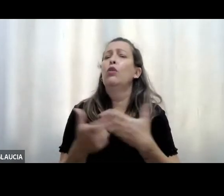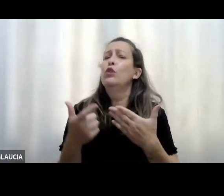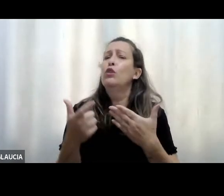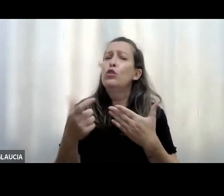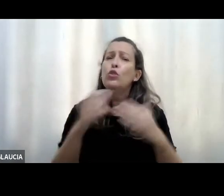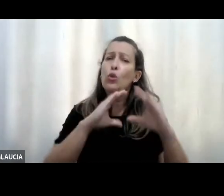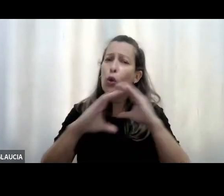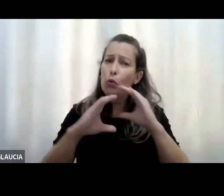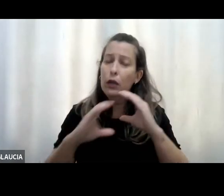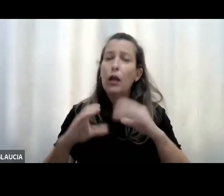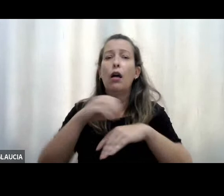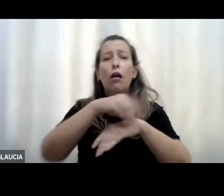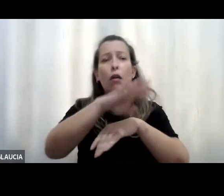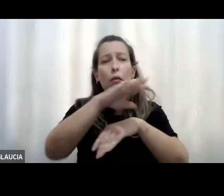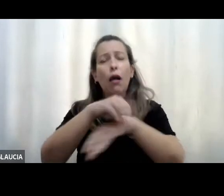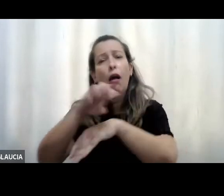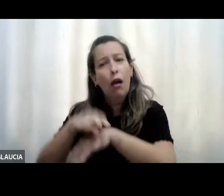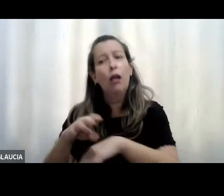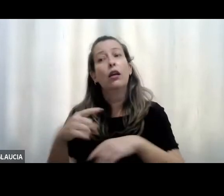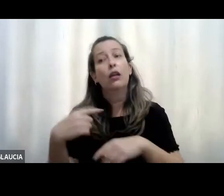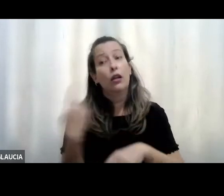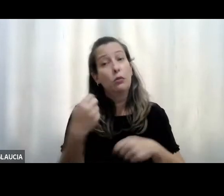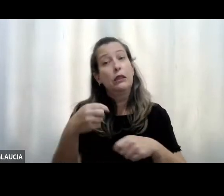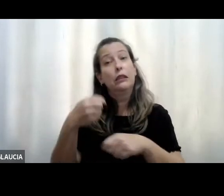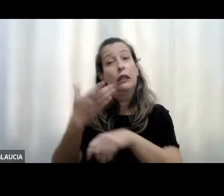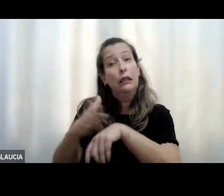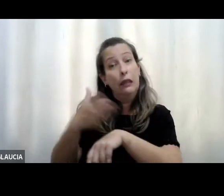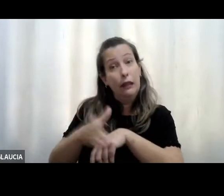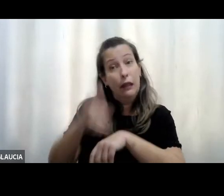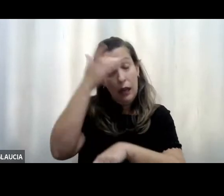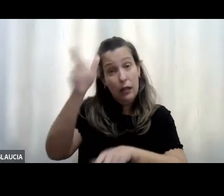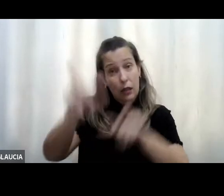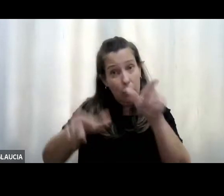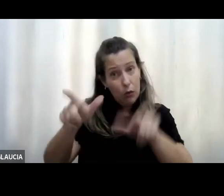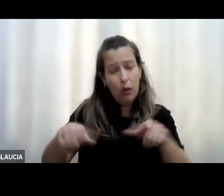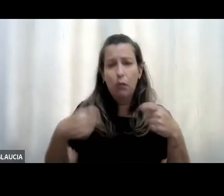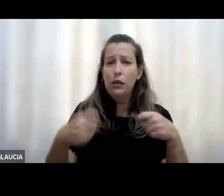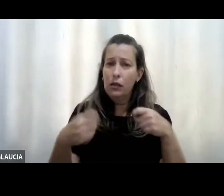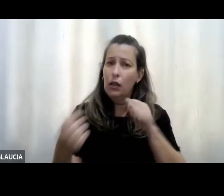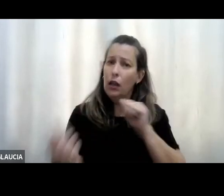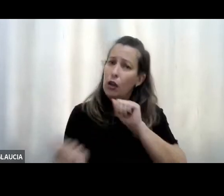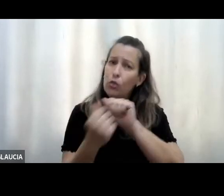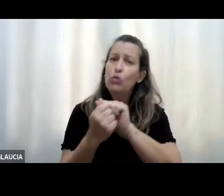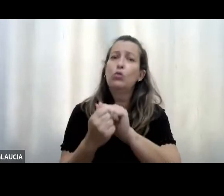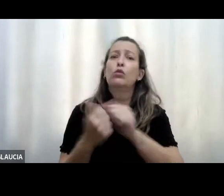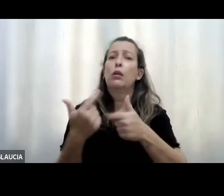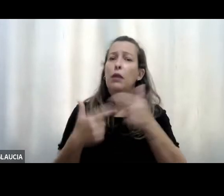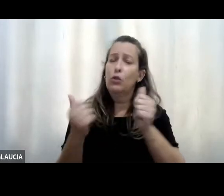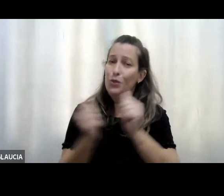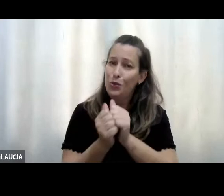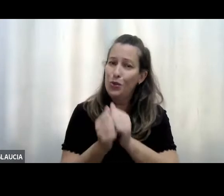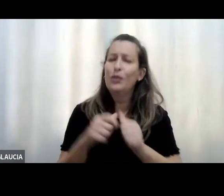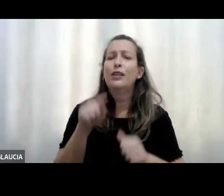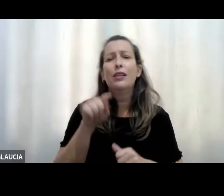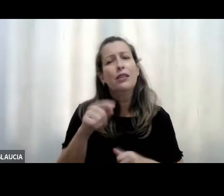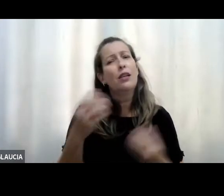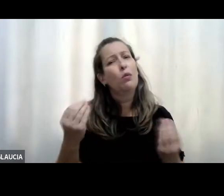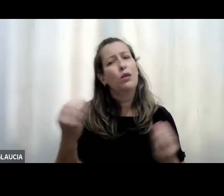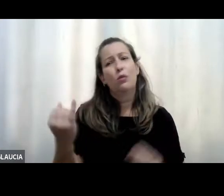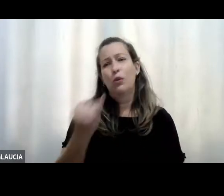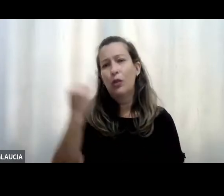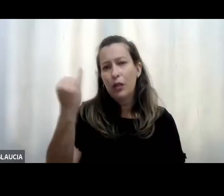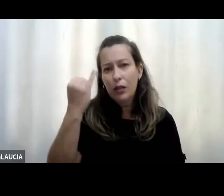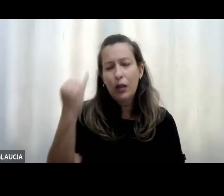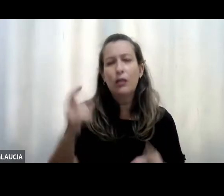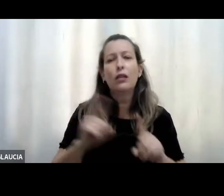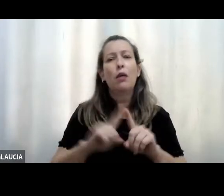pessoas, estar junto com eles, e tem sido muito enriquecedor, tanto para a comunicação quanto para eles também,